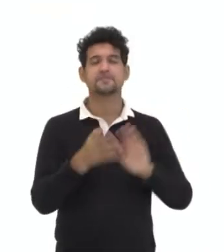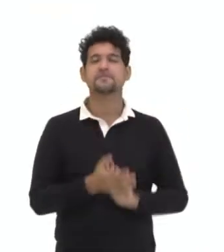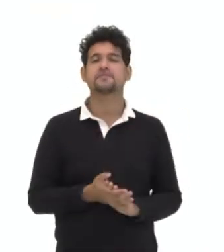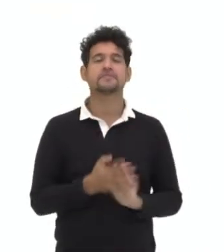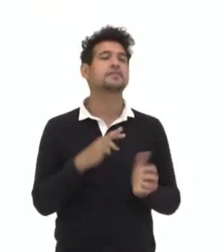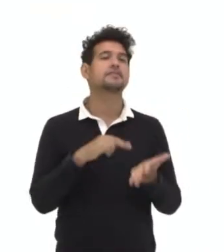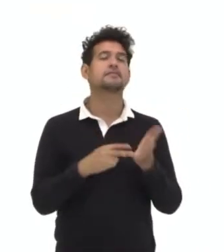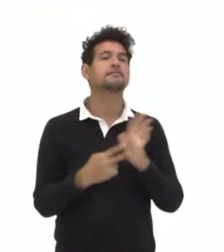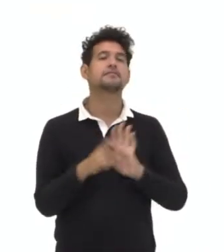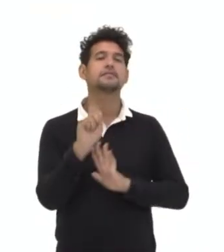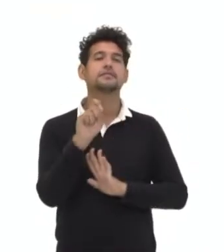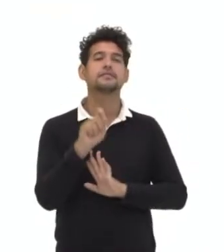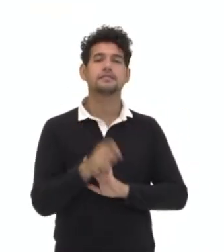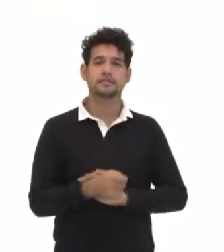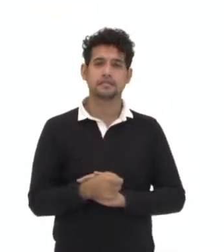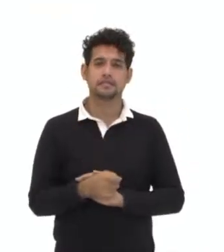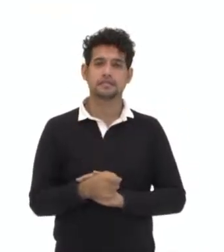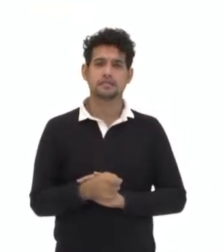eles